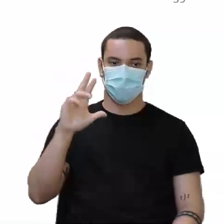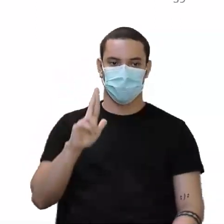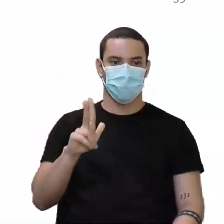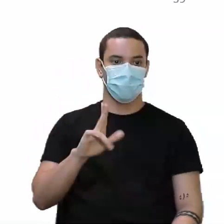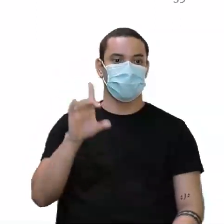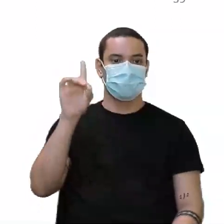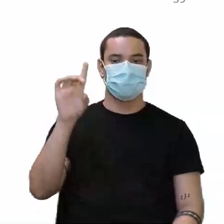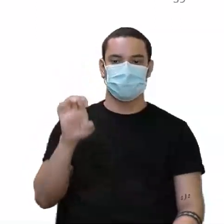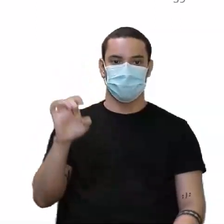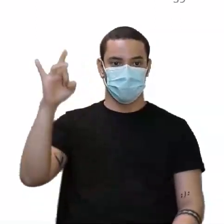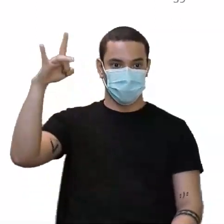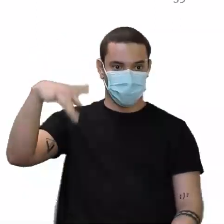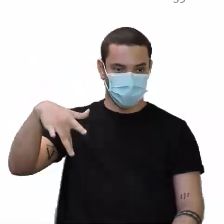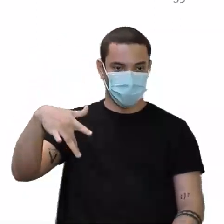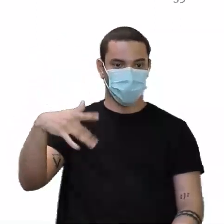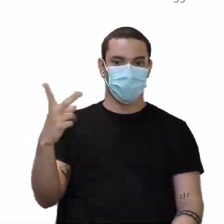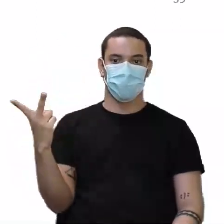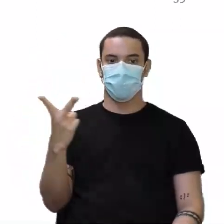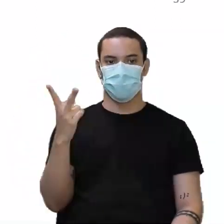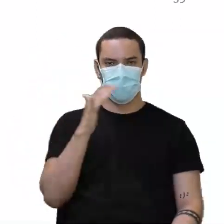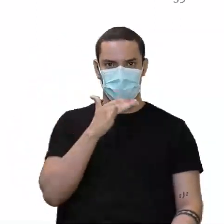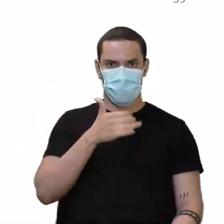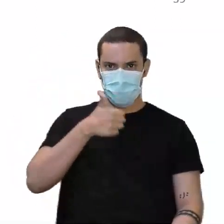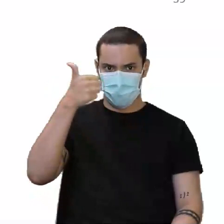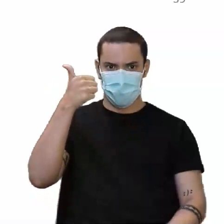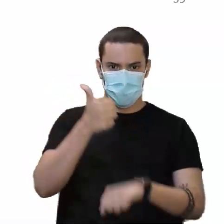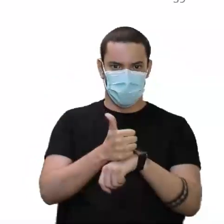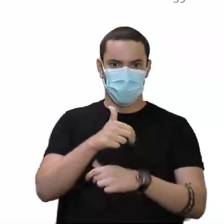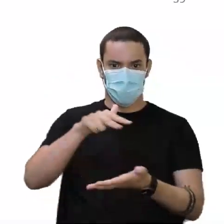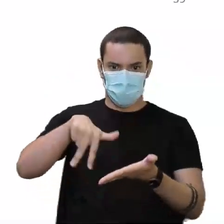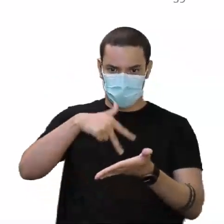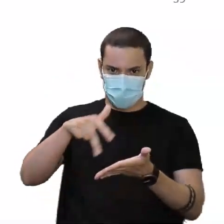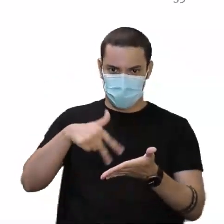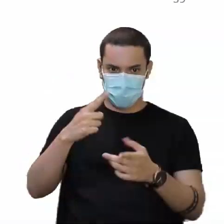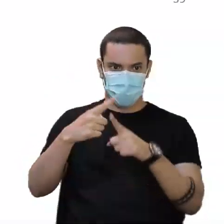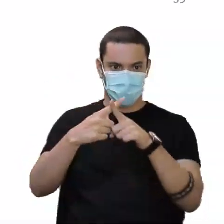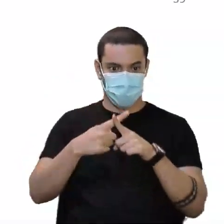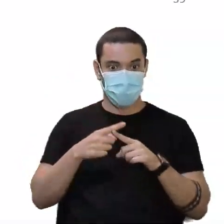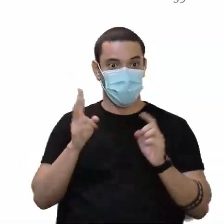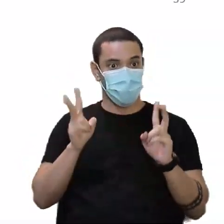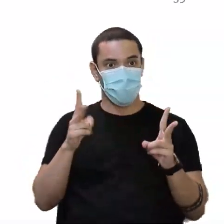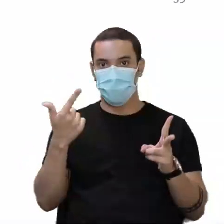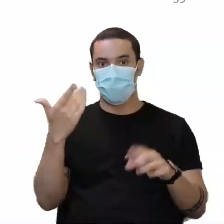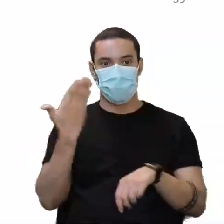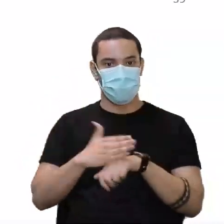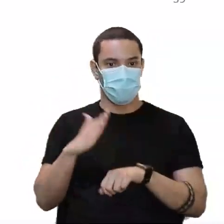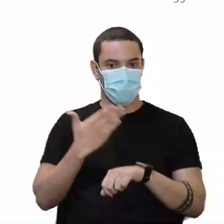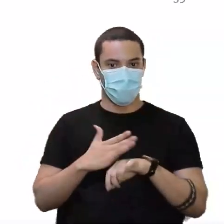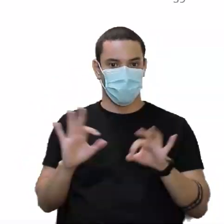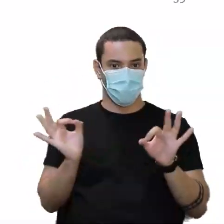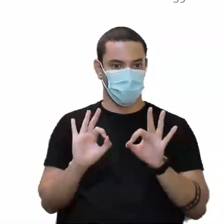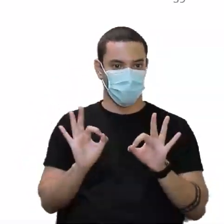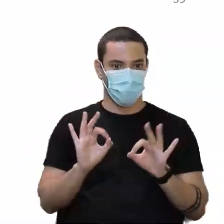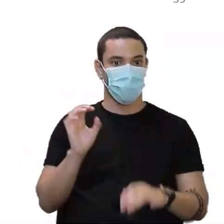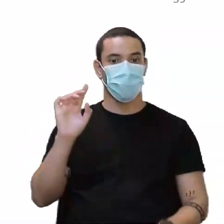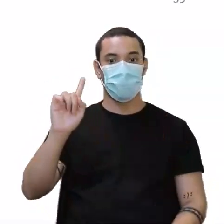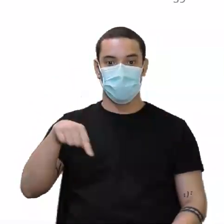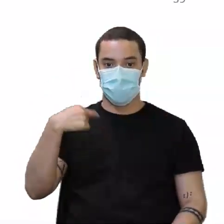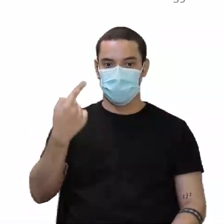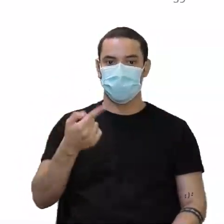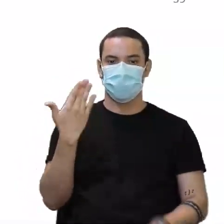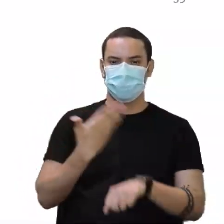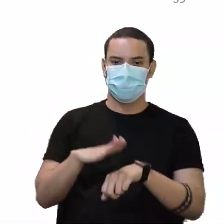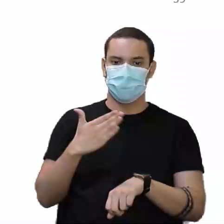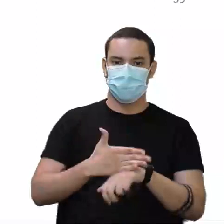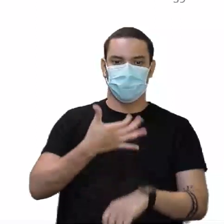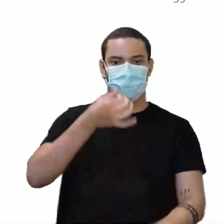foram. A Dani e a Emily foram os melhores dançarinos da competição, mesmo sem terem ensaiado muito? Ou depois de terem ensaiado por